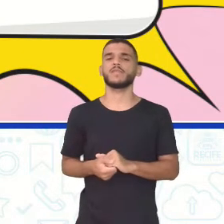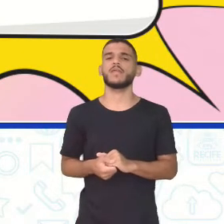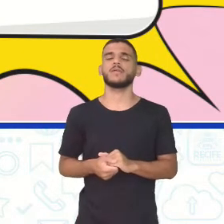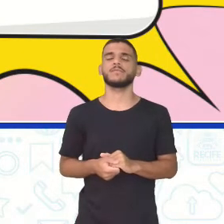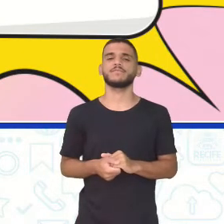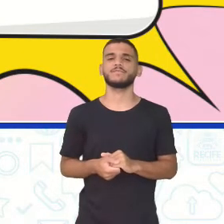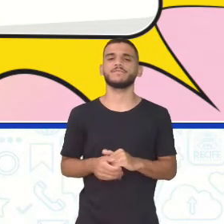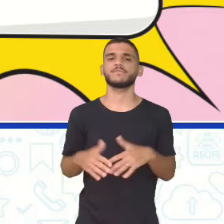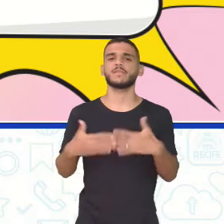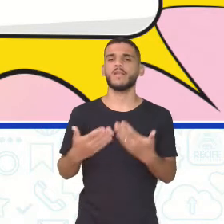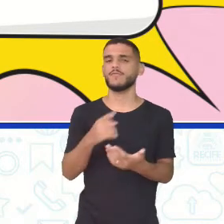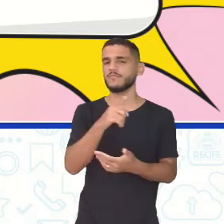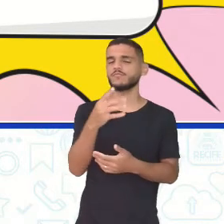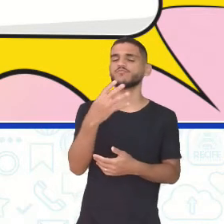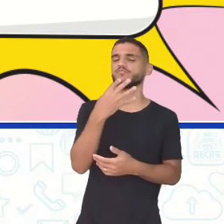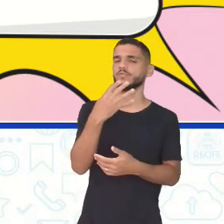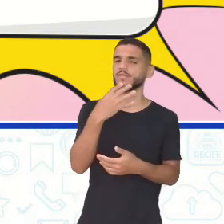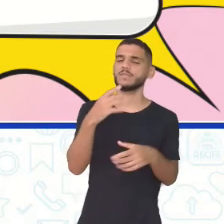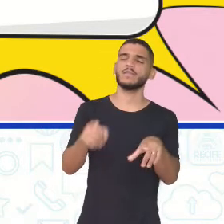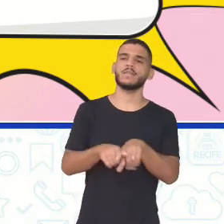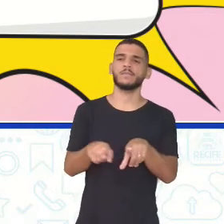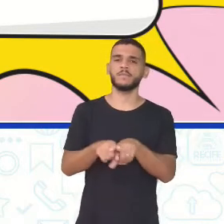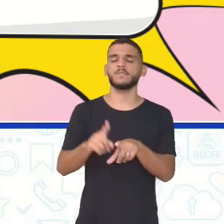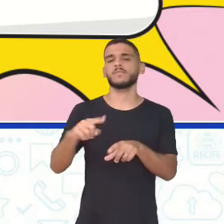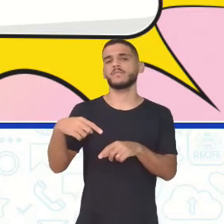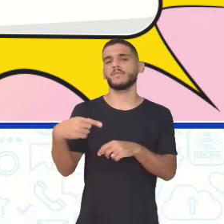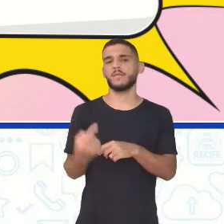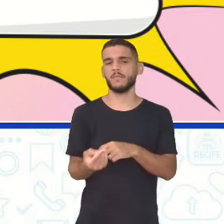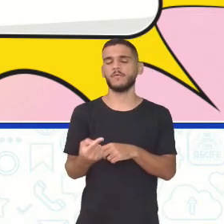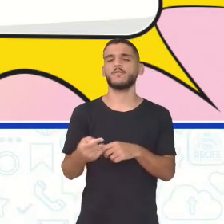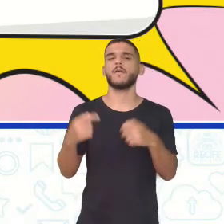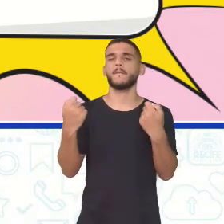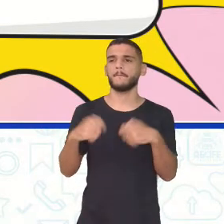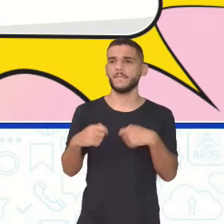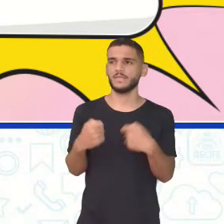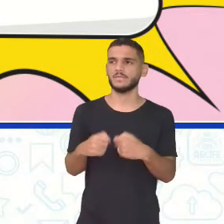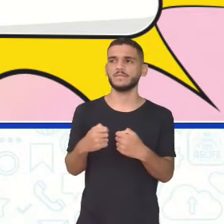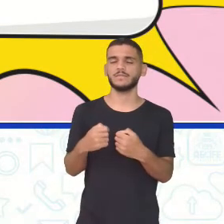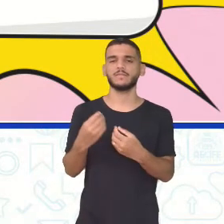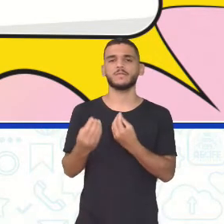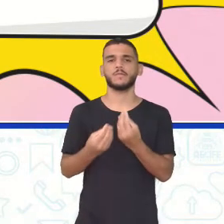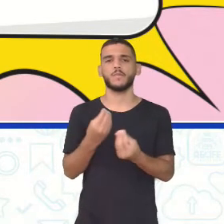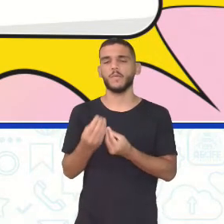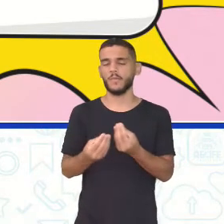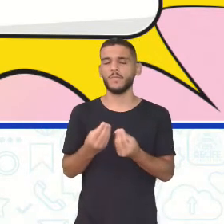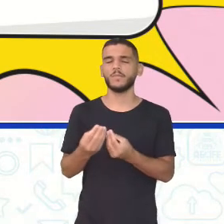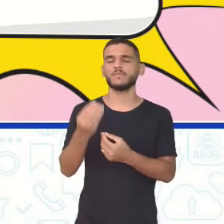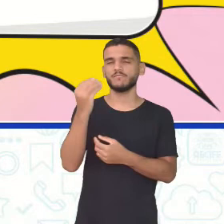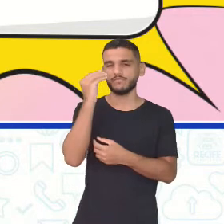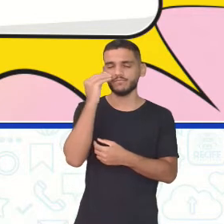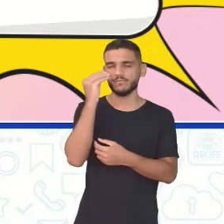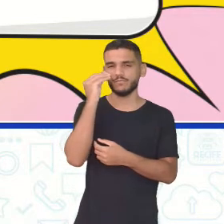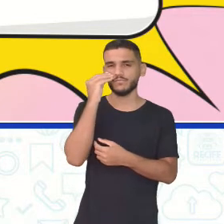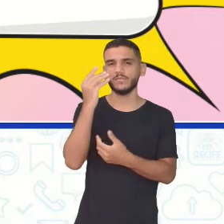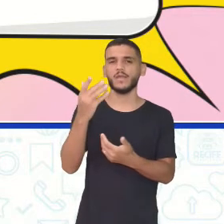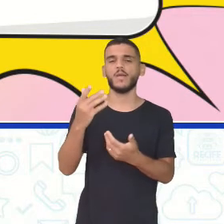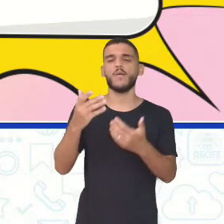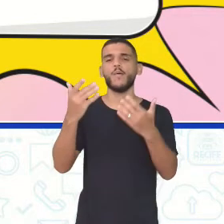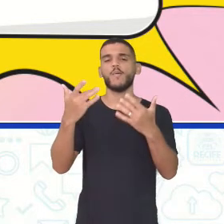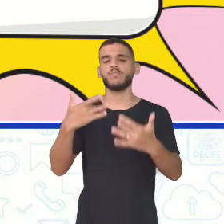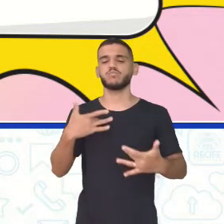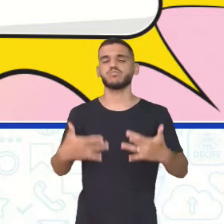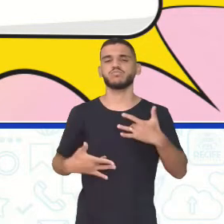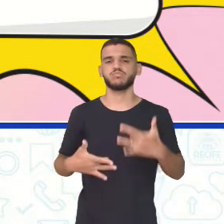passada, que vocês conhecem, mas depois vocês vão ter que arriscar em que órgão ou em que parte do corpo a gente vai encontrar esse tipo de